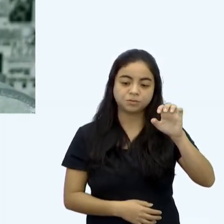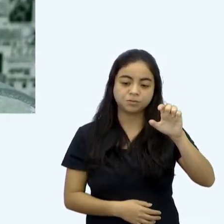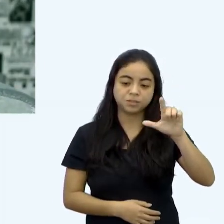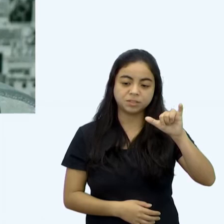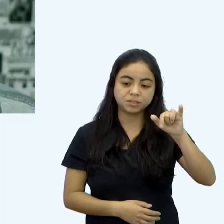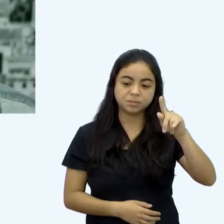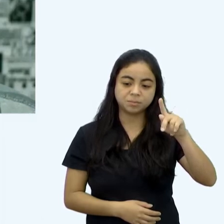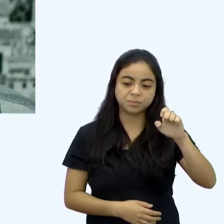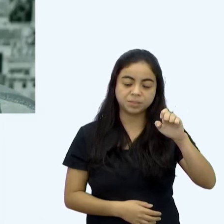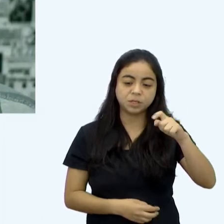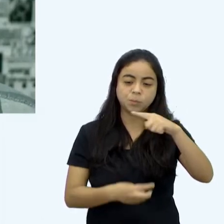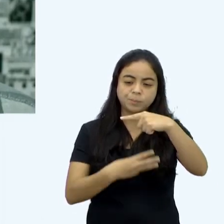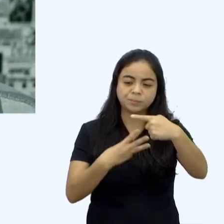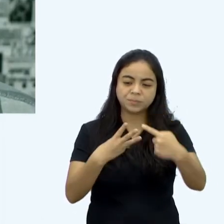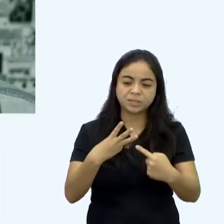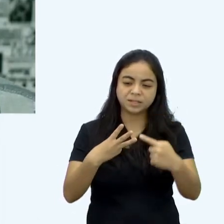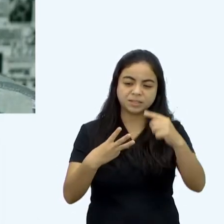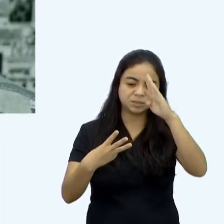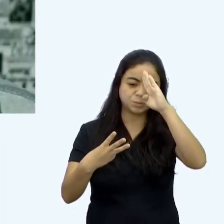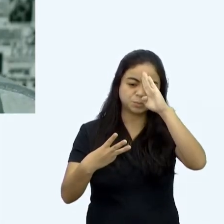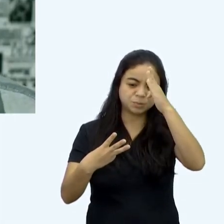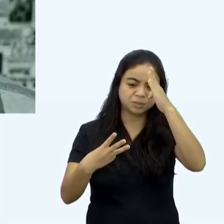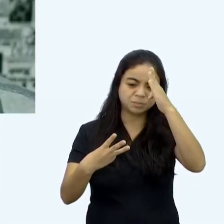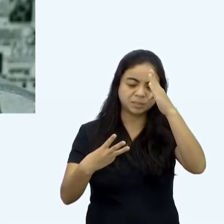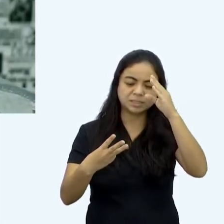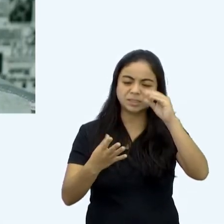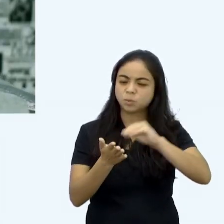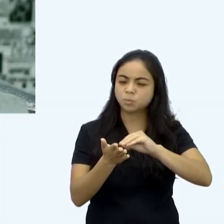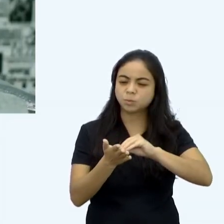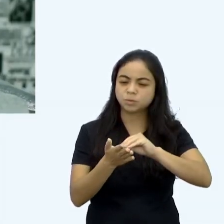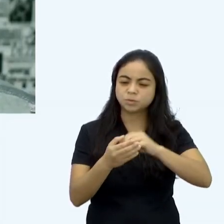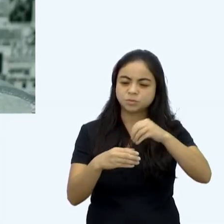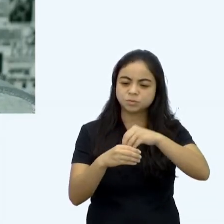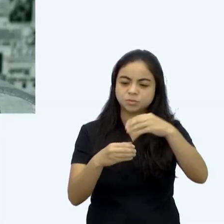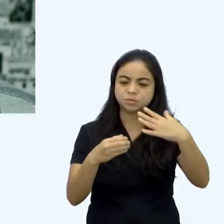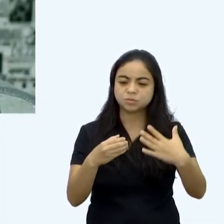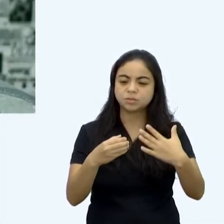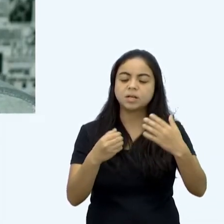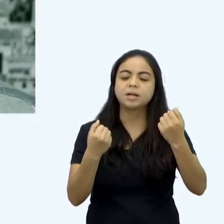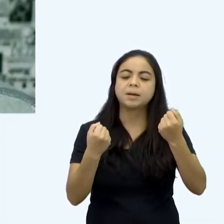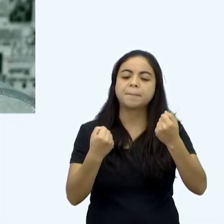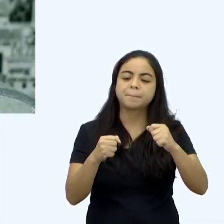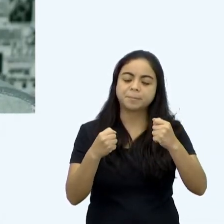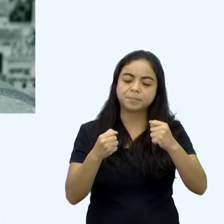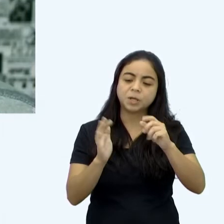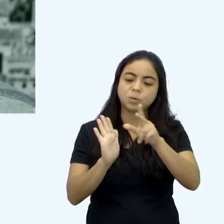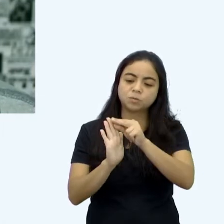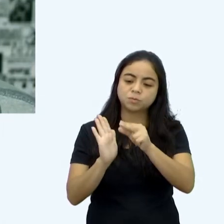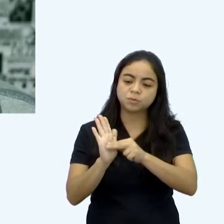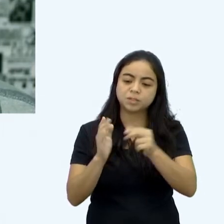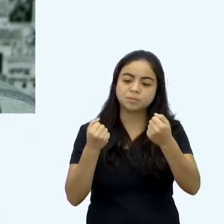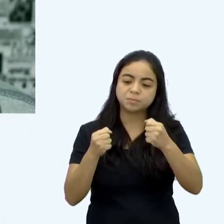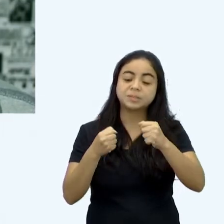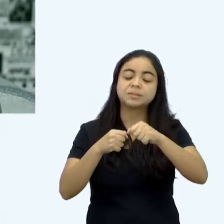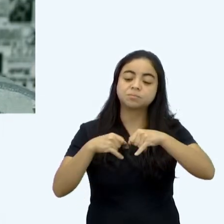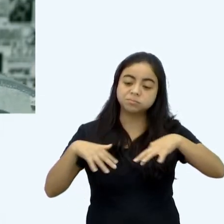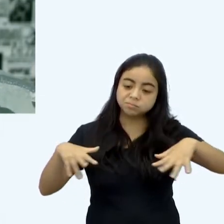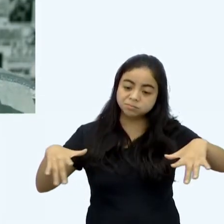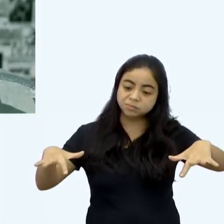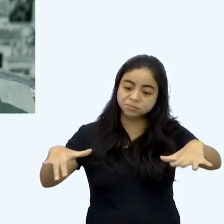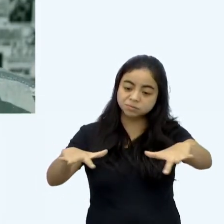3 ingredientes que não podem faltar em um conteúdo que você quer que passe para milhares e